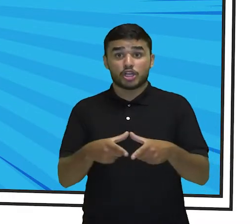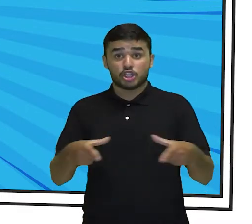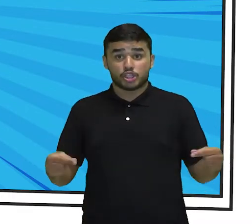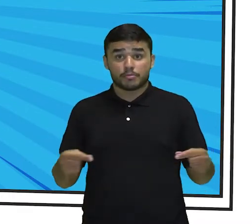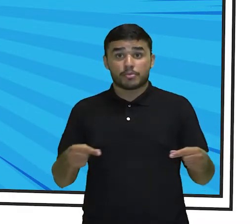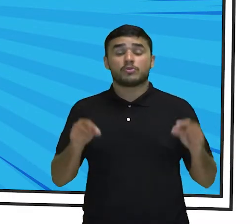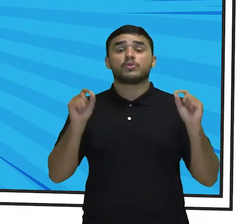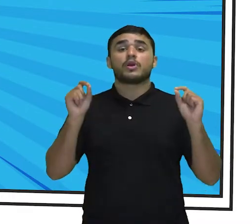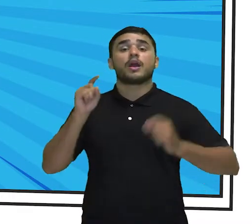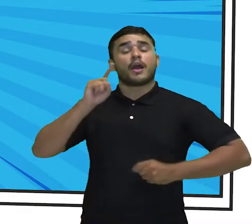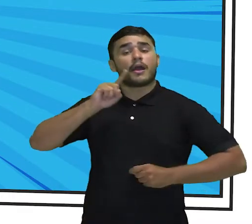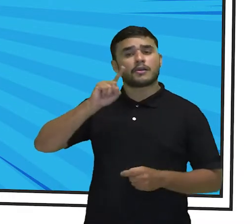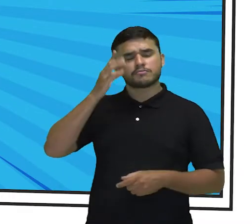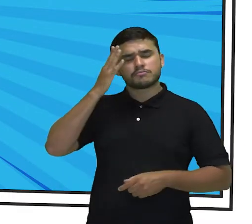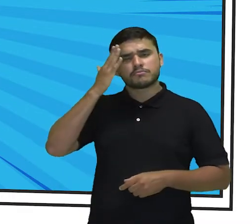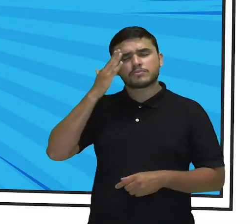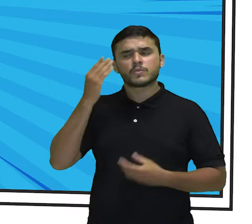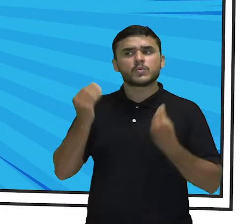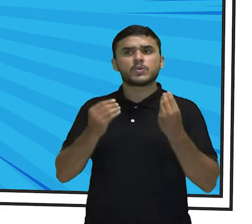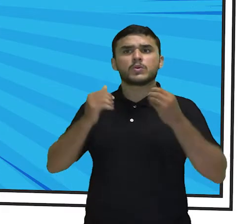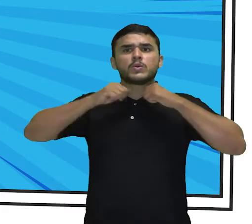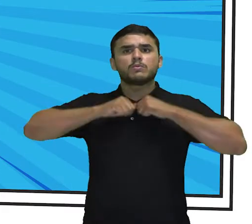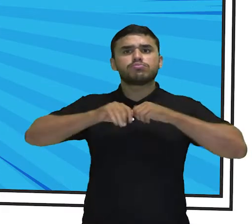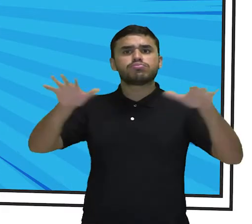Revolução Industrial acaba gerando,